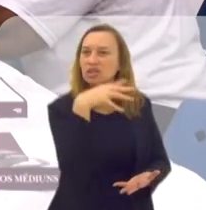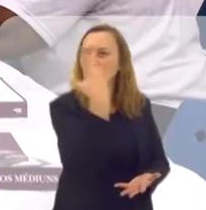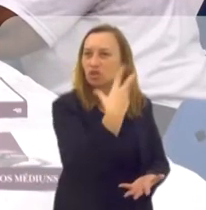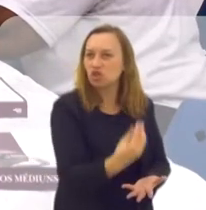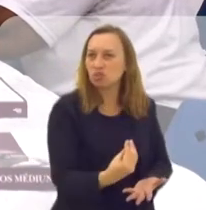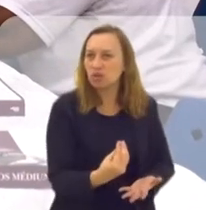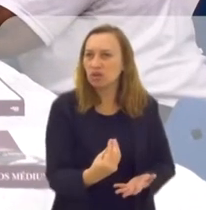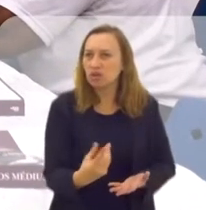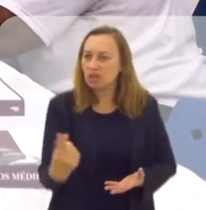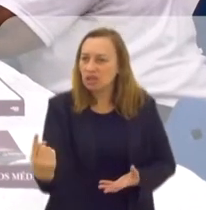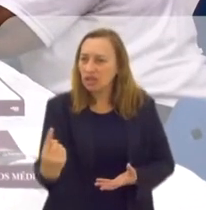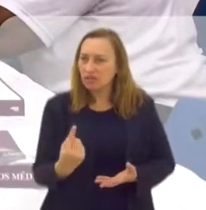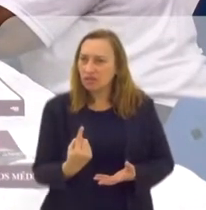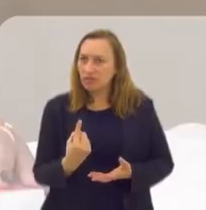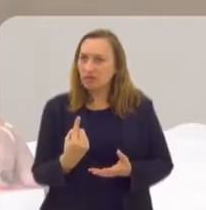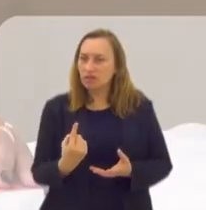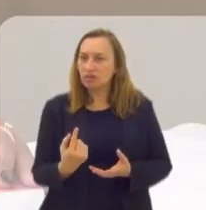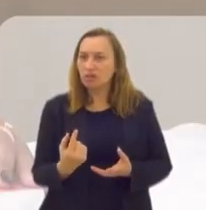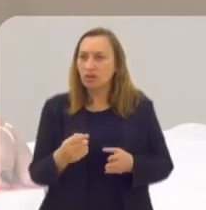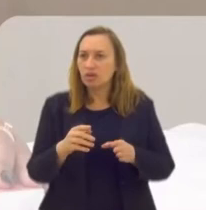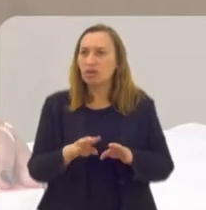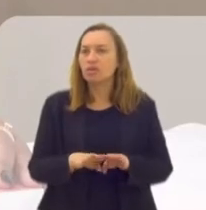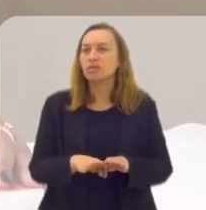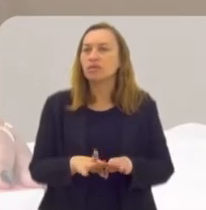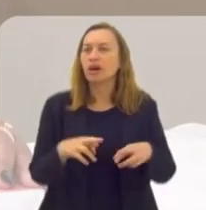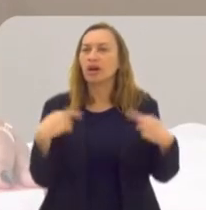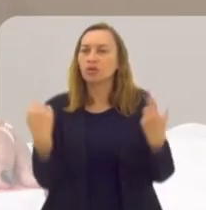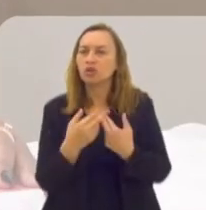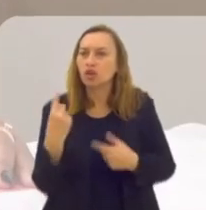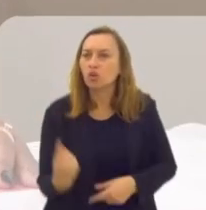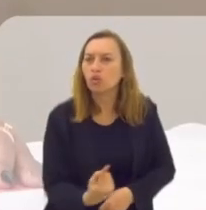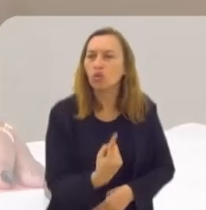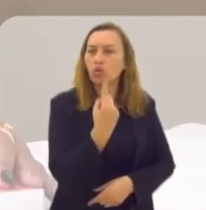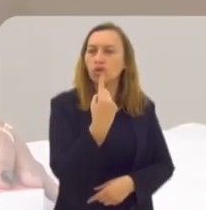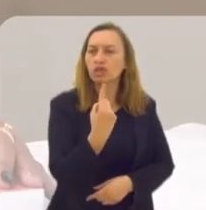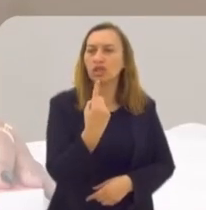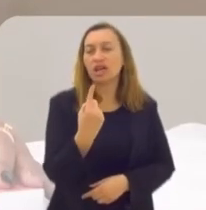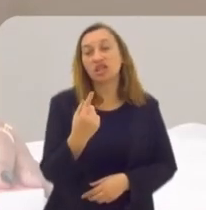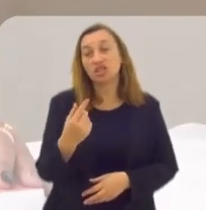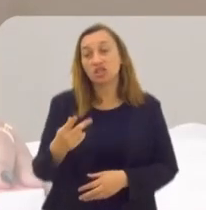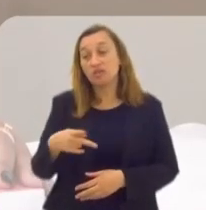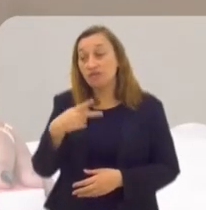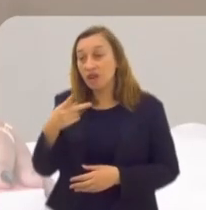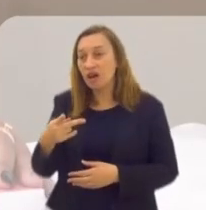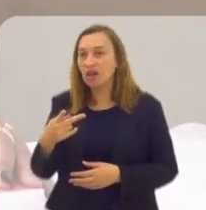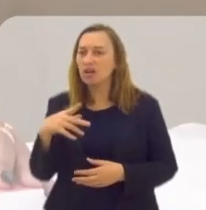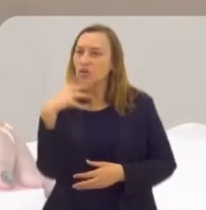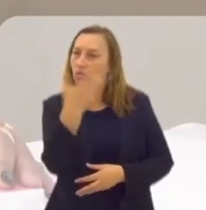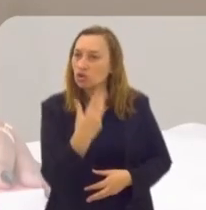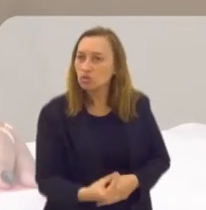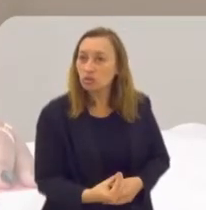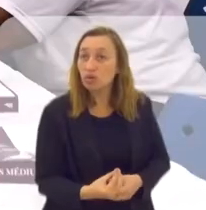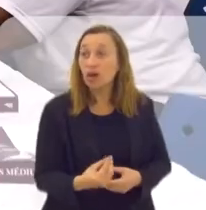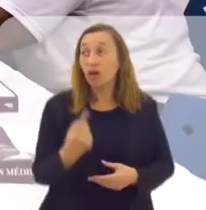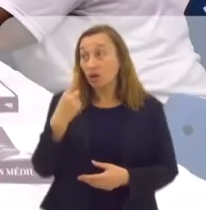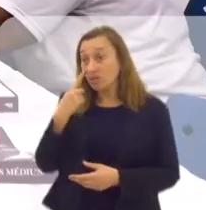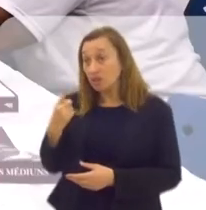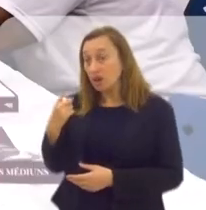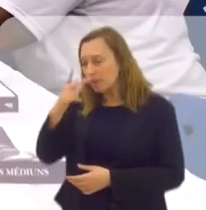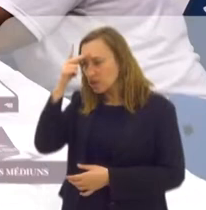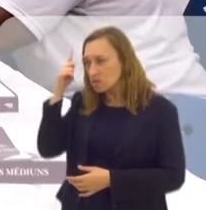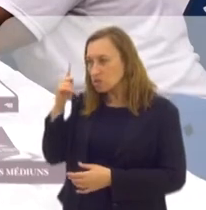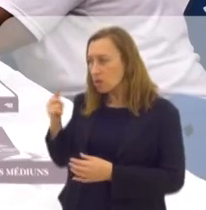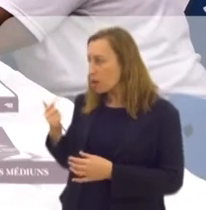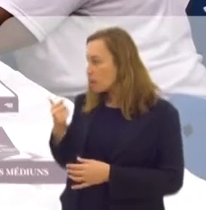mesa mediúnica, ele é esclarecido, ele é tratado, esse espírito. Agora, se a pessoa estivesse perto,